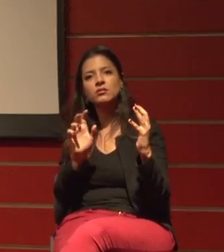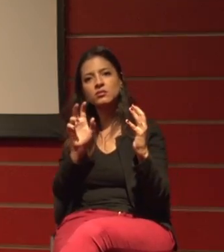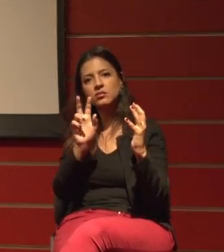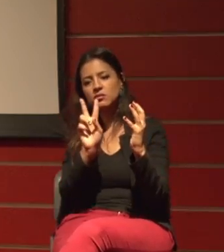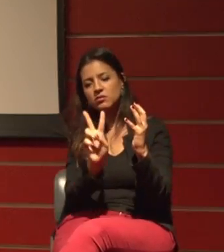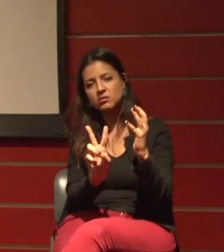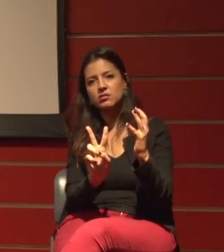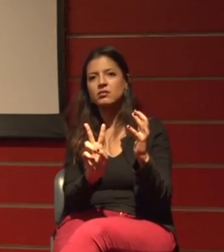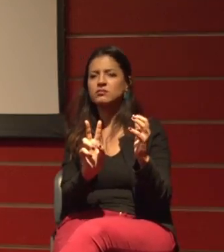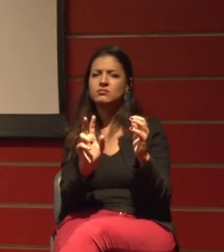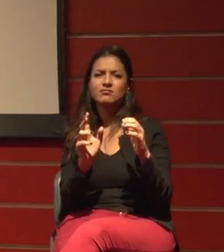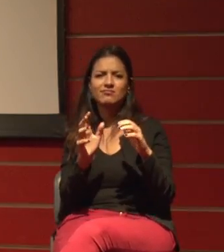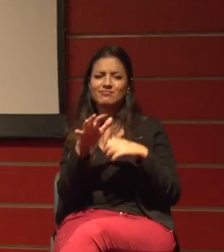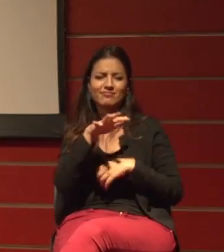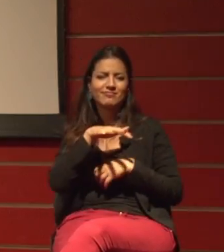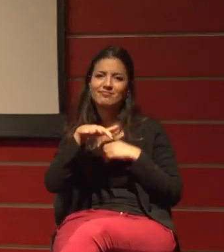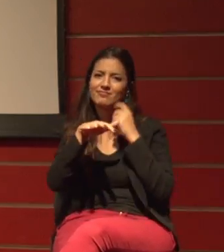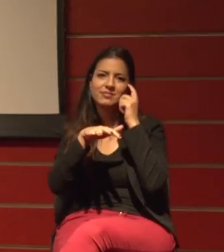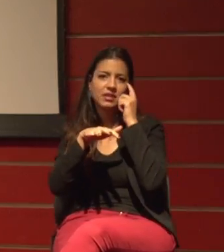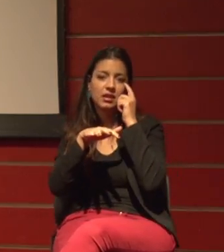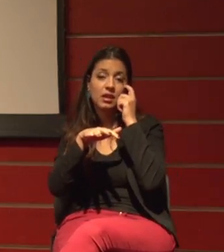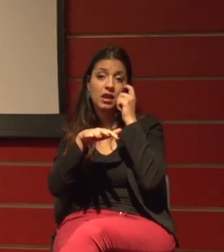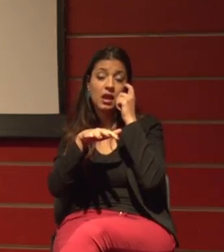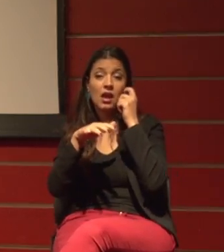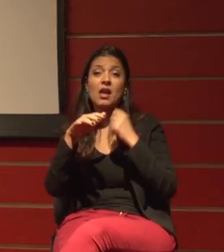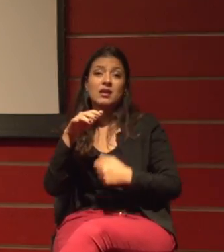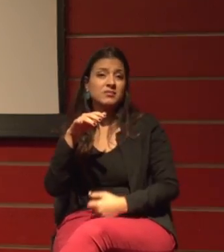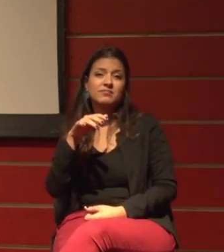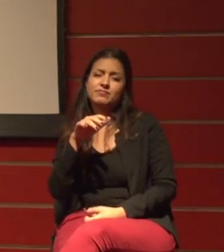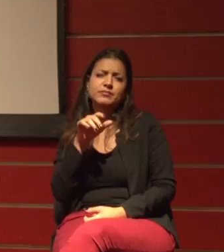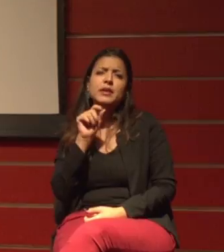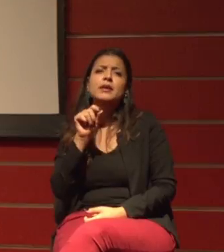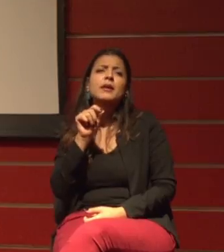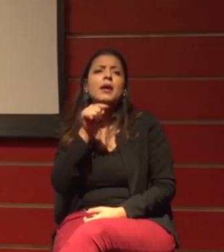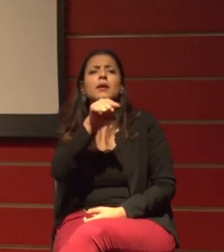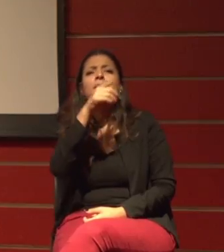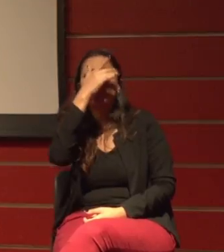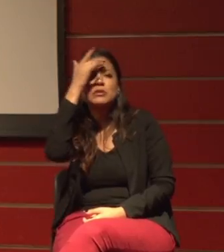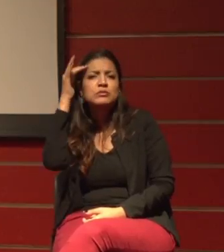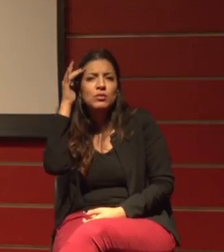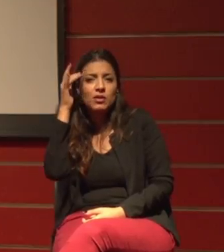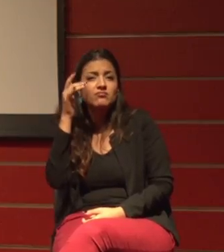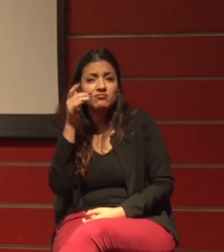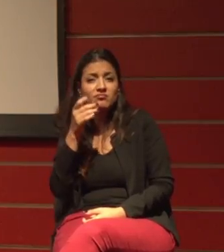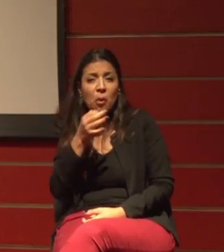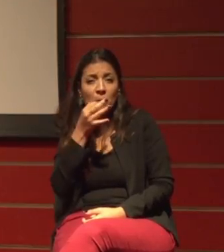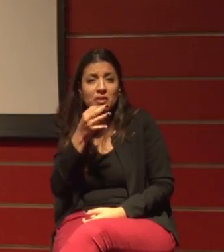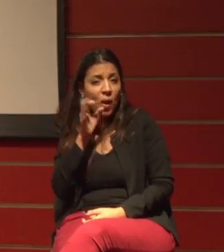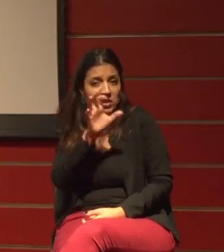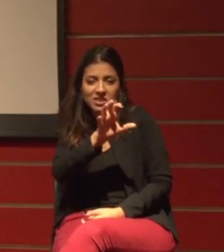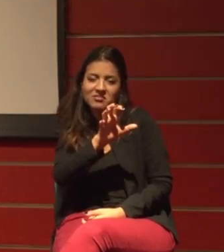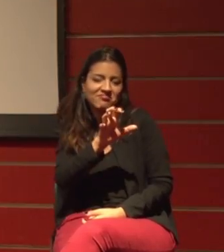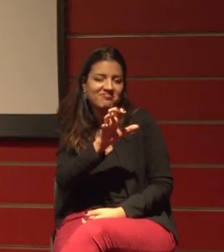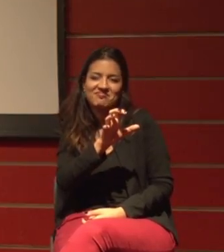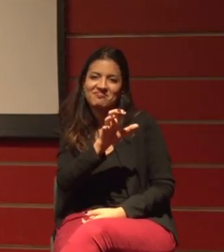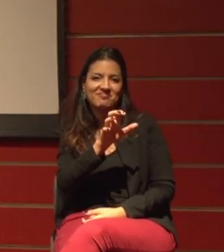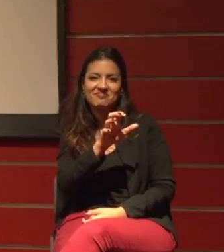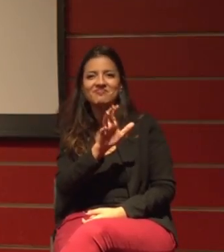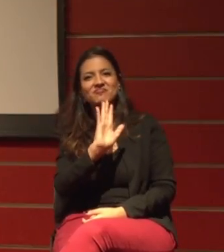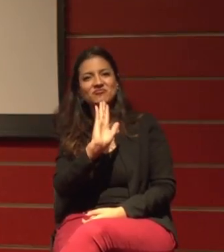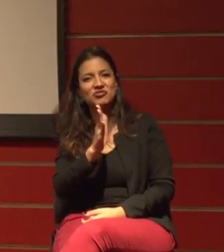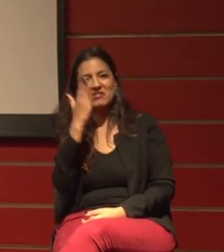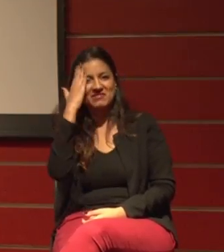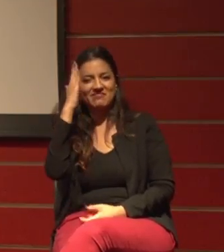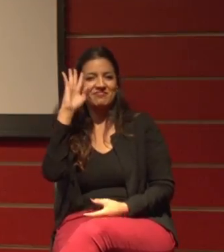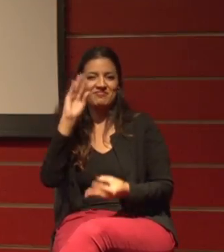em volta quer dizer claro que quer dizer que quem partilha desse pensamento Precisa de nada para pensar assim né então assim e